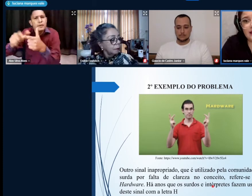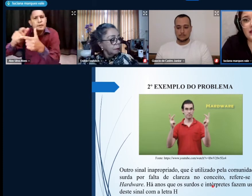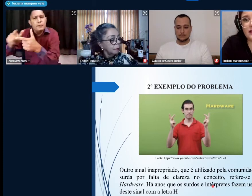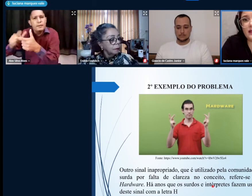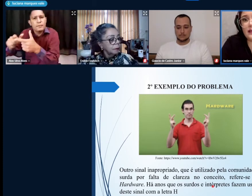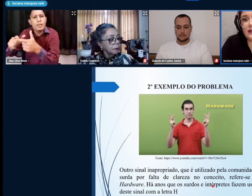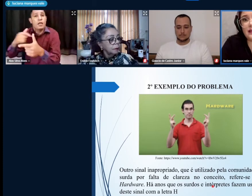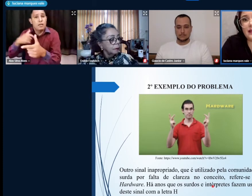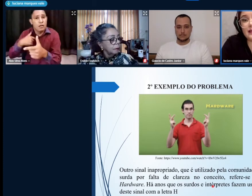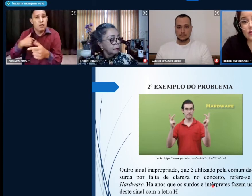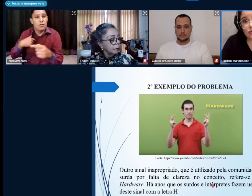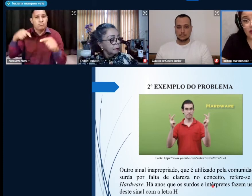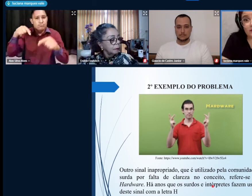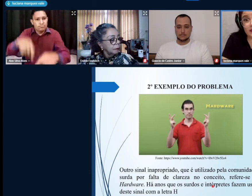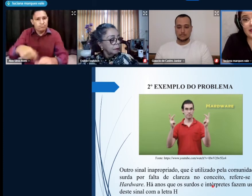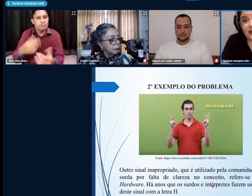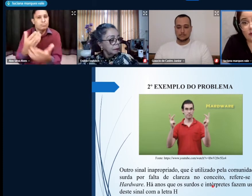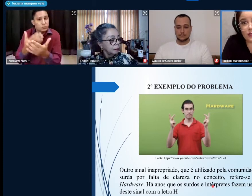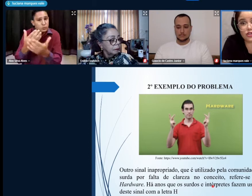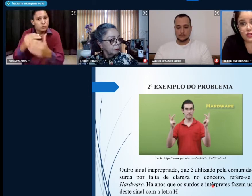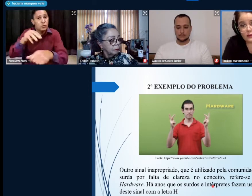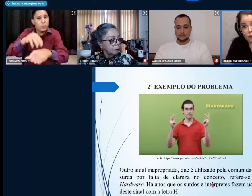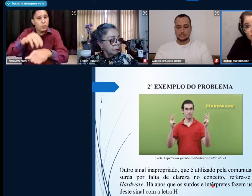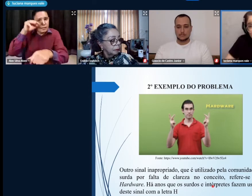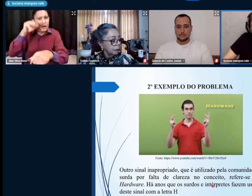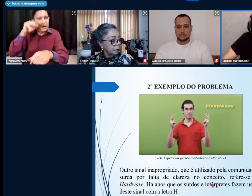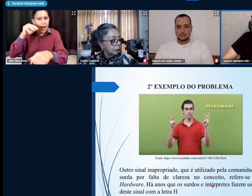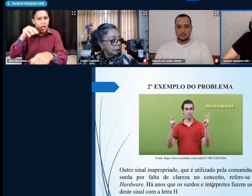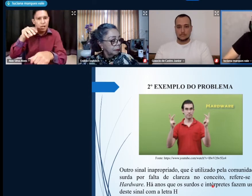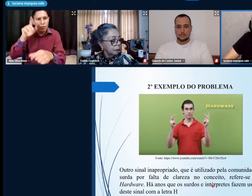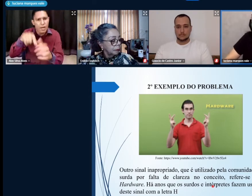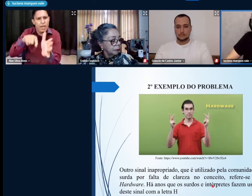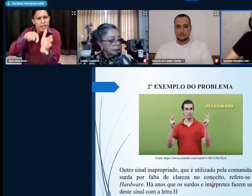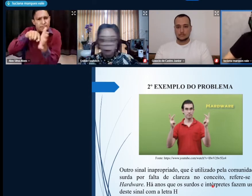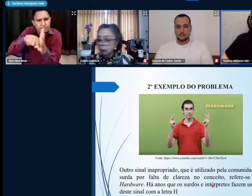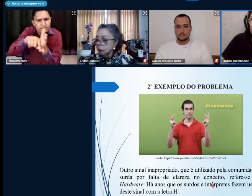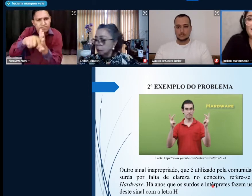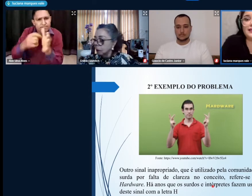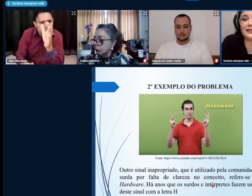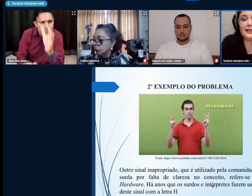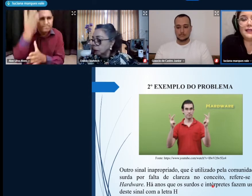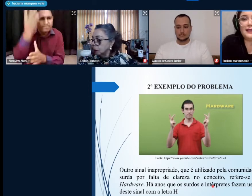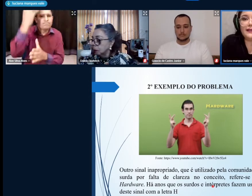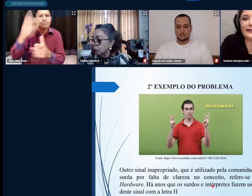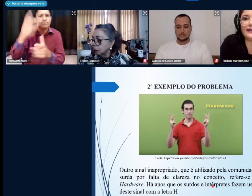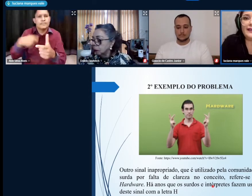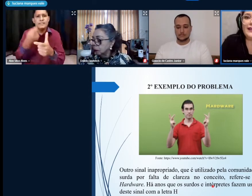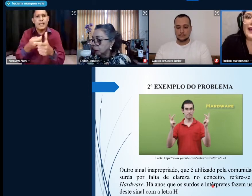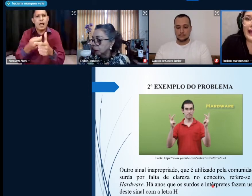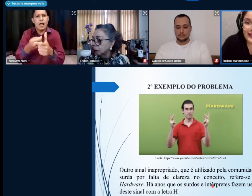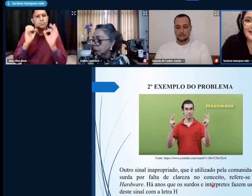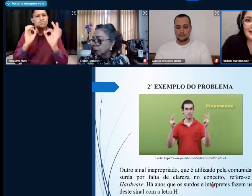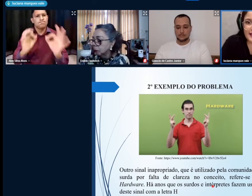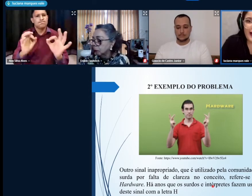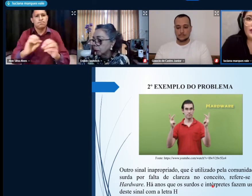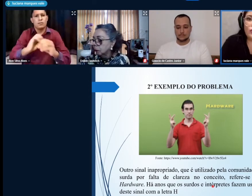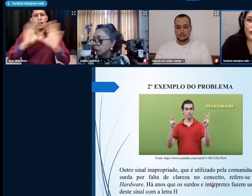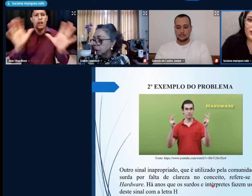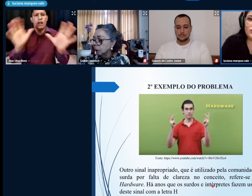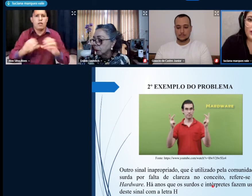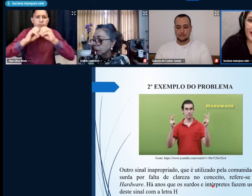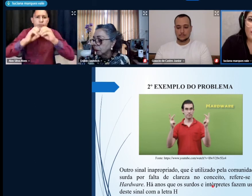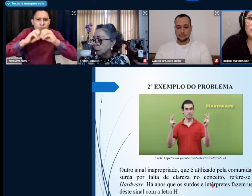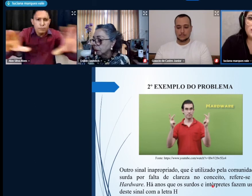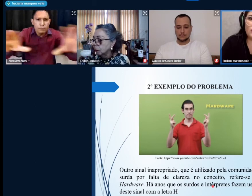H, e isso representa realmente, demonstra realmente um problema. E que é necessário,